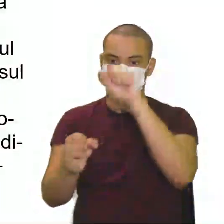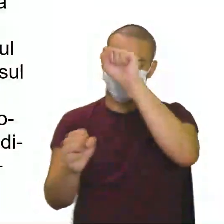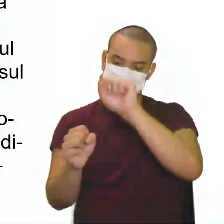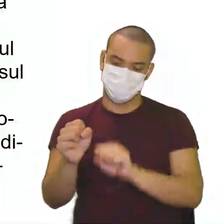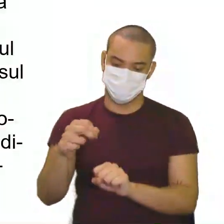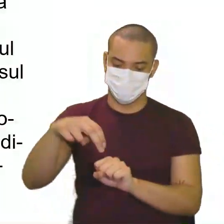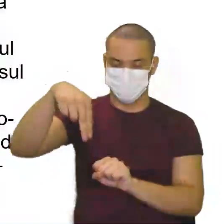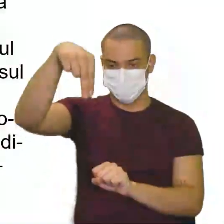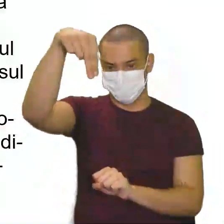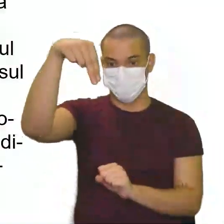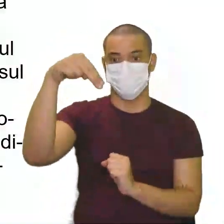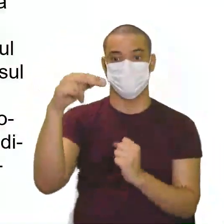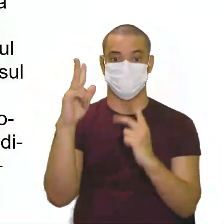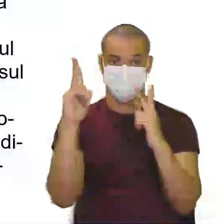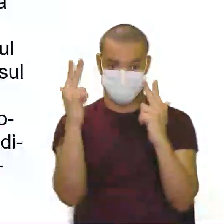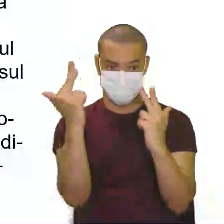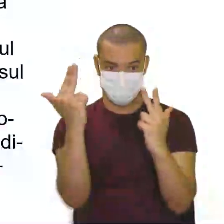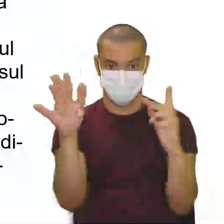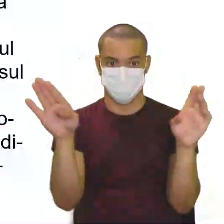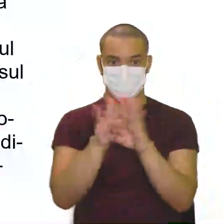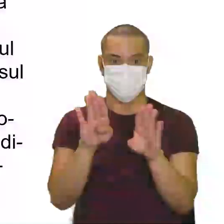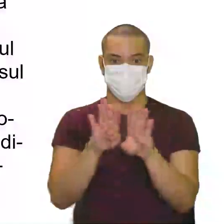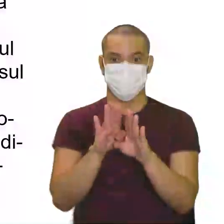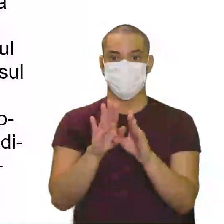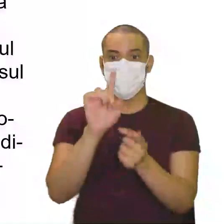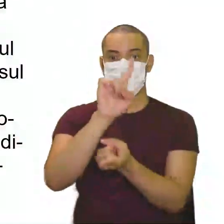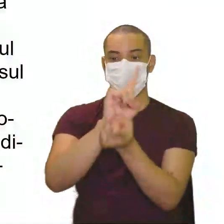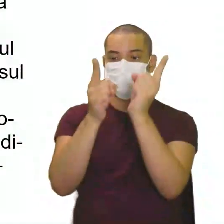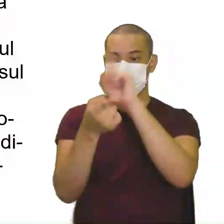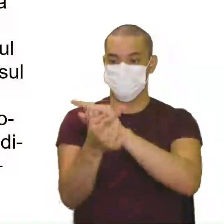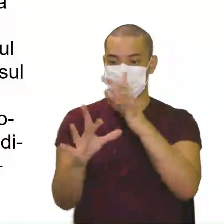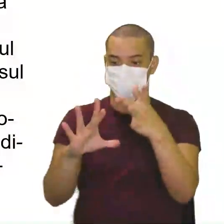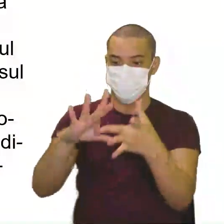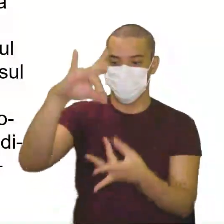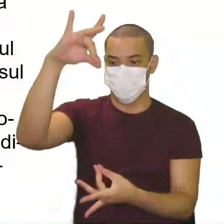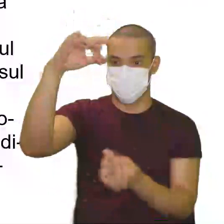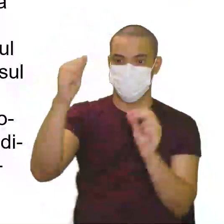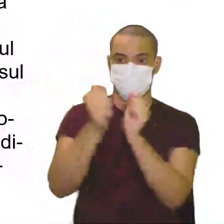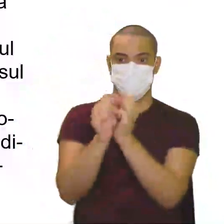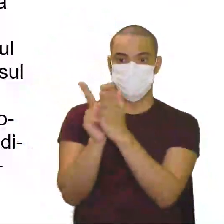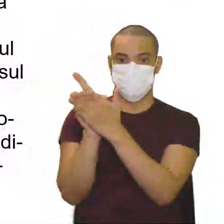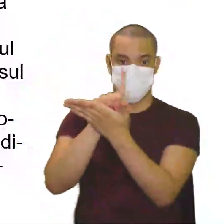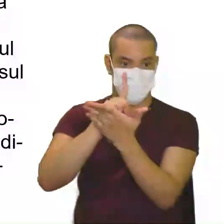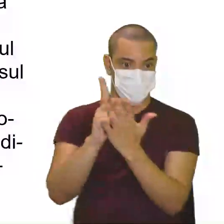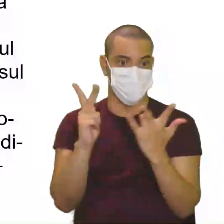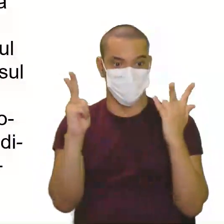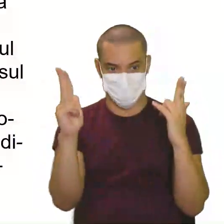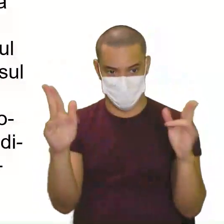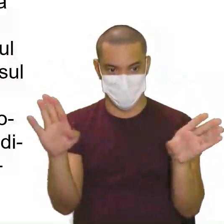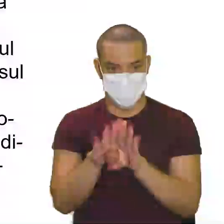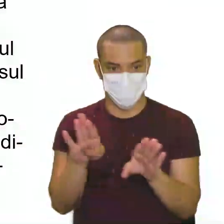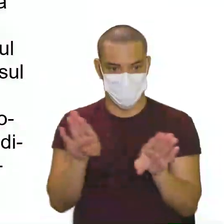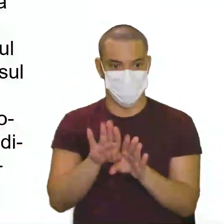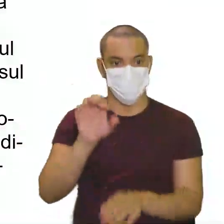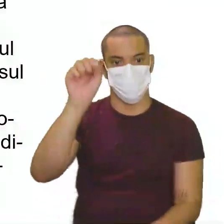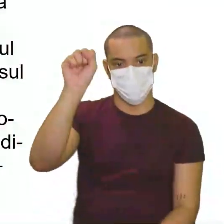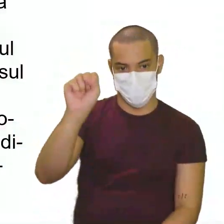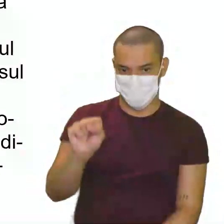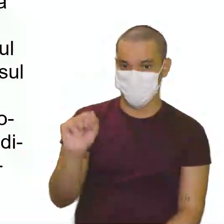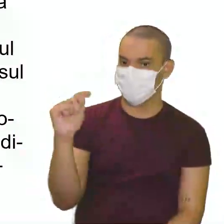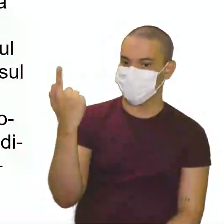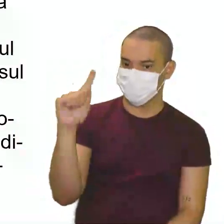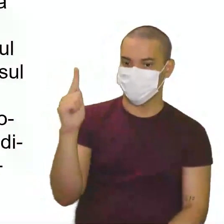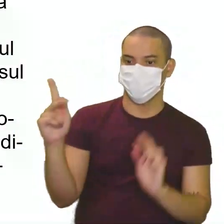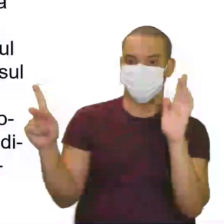Polo Sul magnético e atrai o Polo Norte do ponteiro da bússola do mesmo modo o Polo Sul o